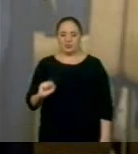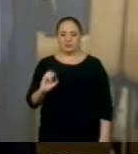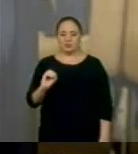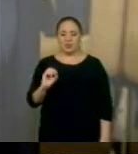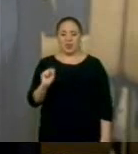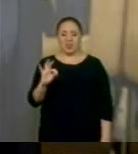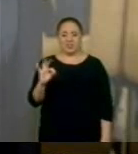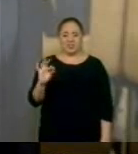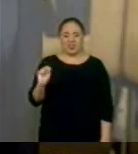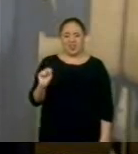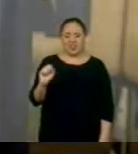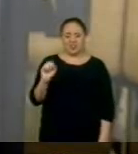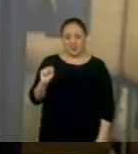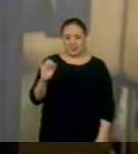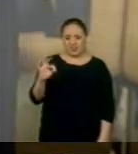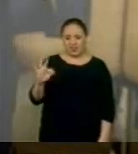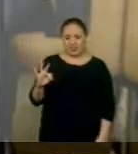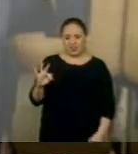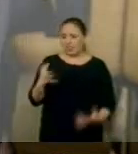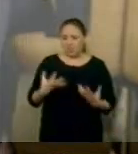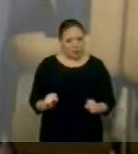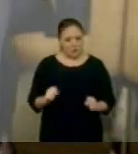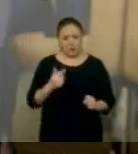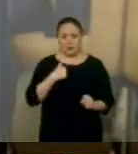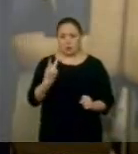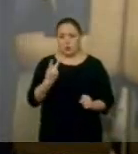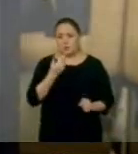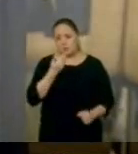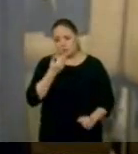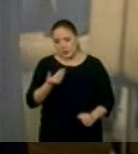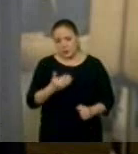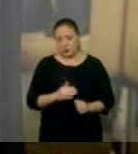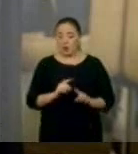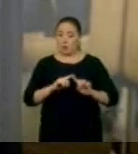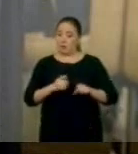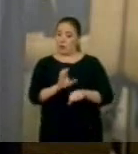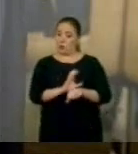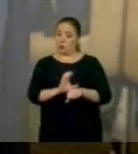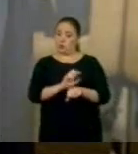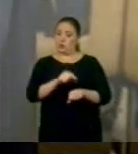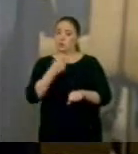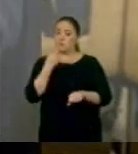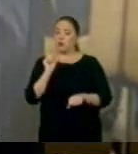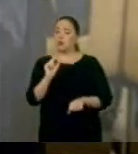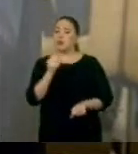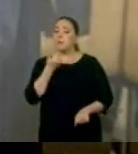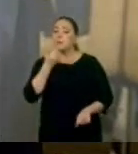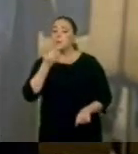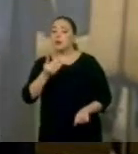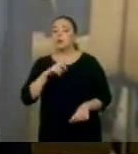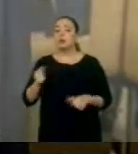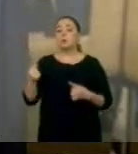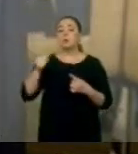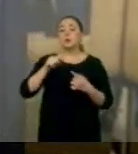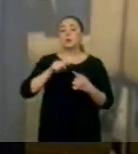intervenção. Mesmo porque a Constituição diz que esses pedidos tinham por